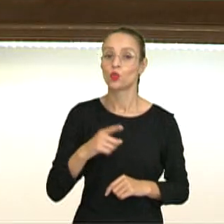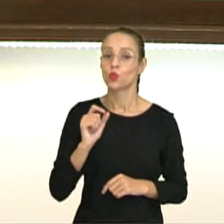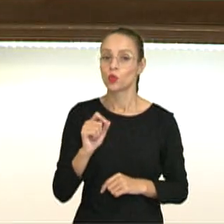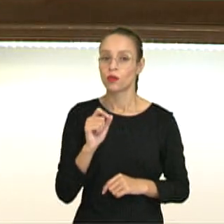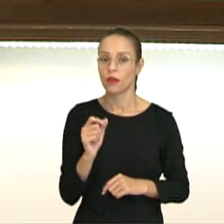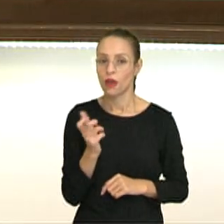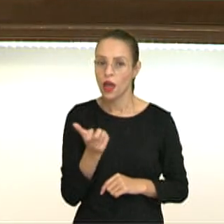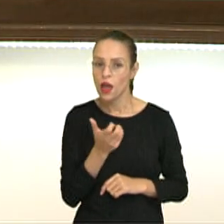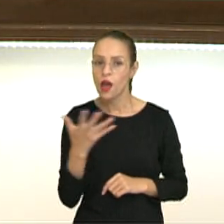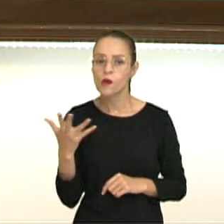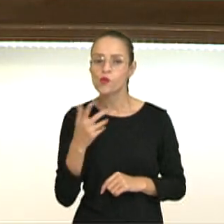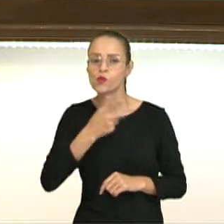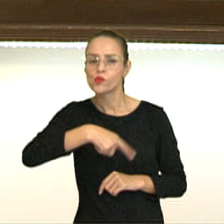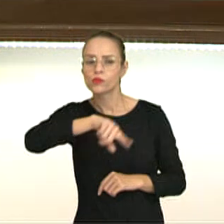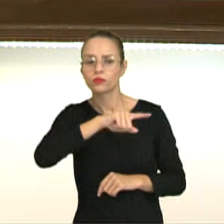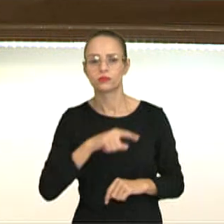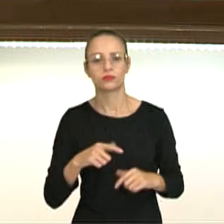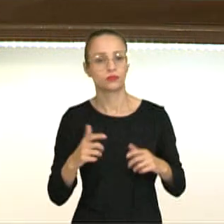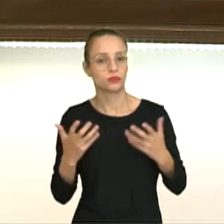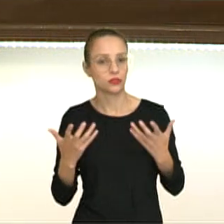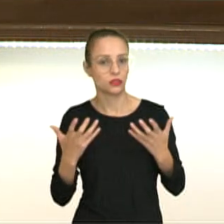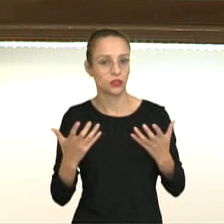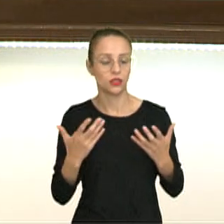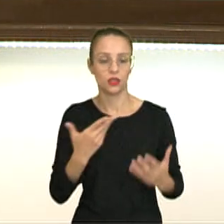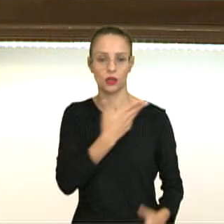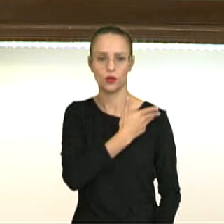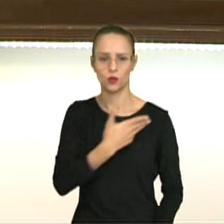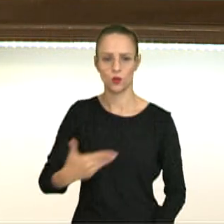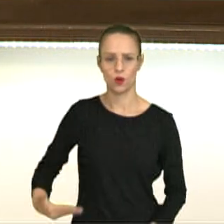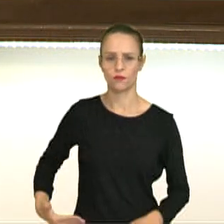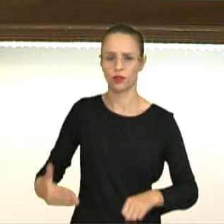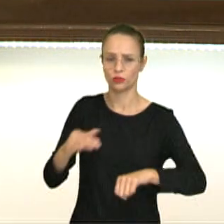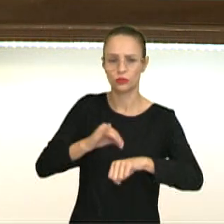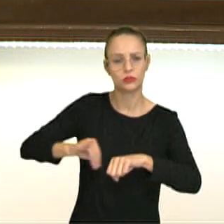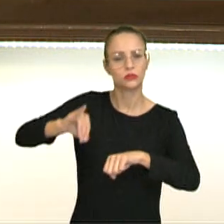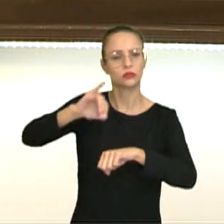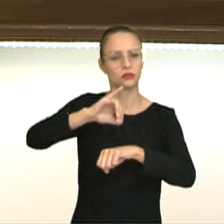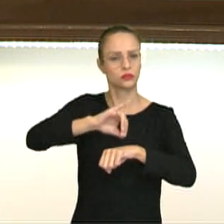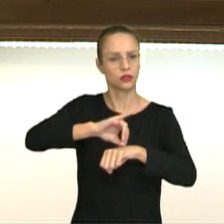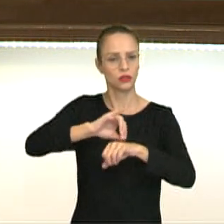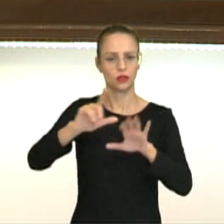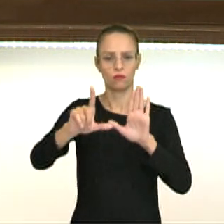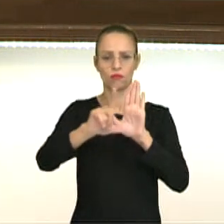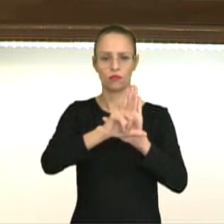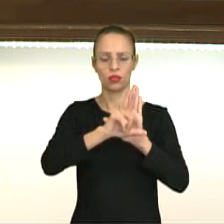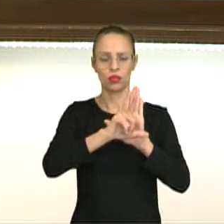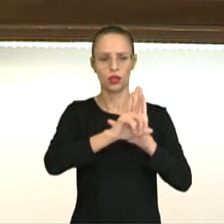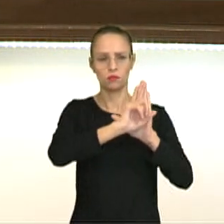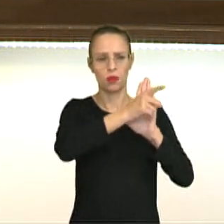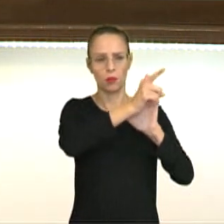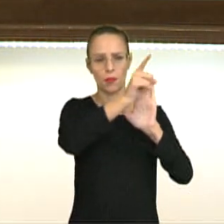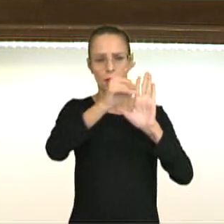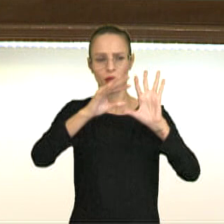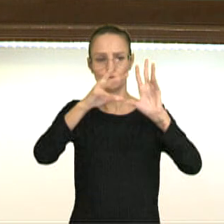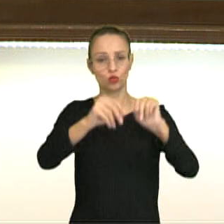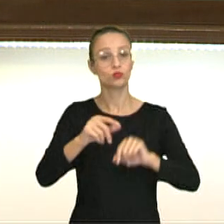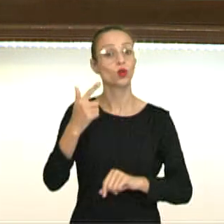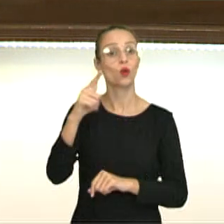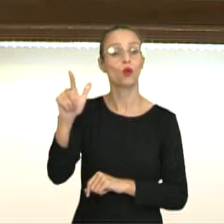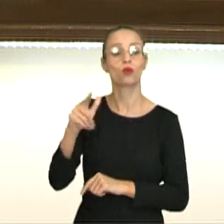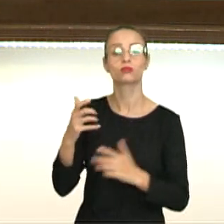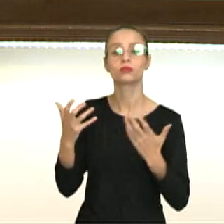que queriam que fosse um governo mais centralizado, que fizesse a lei para todos os estados, e tinham aqueles